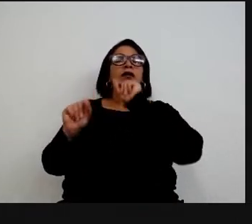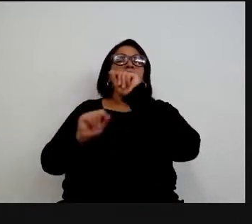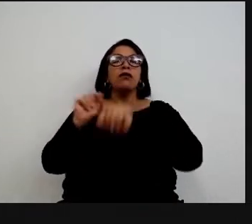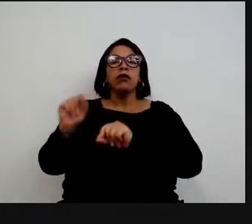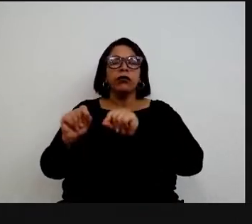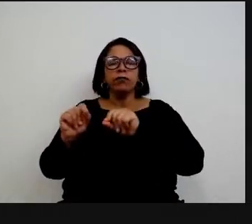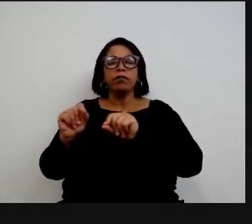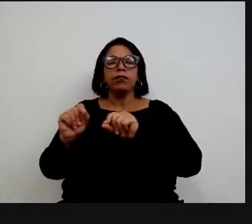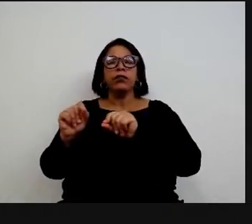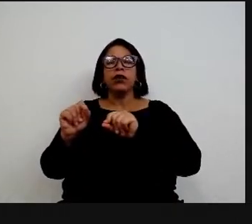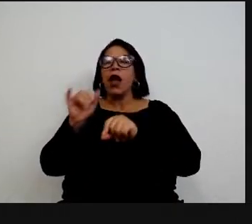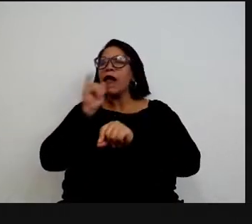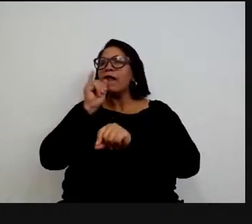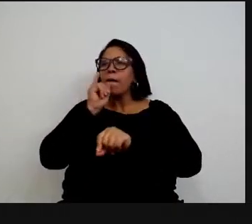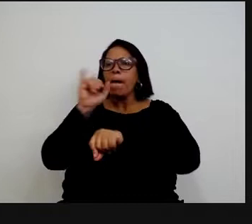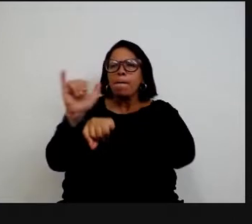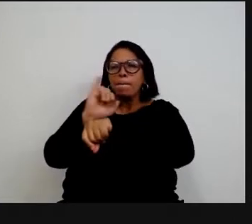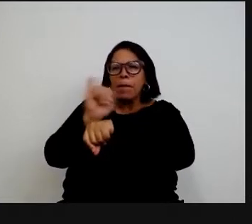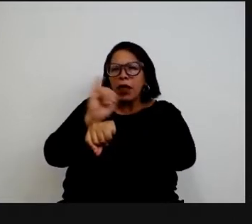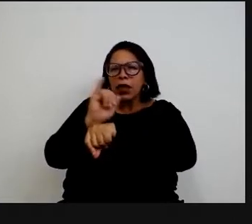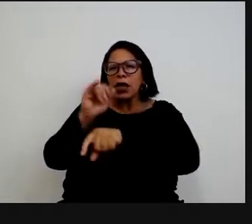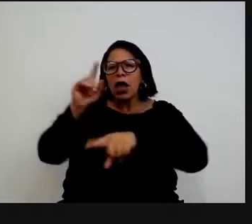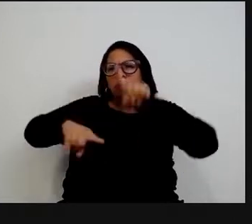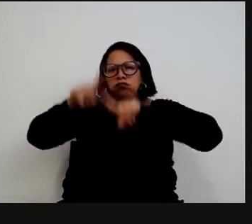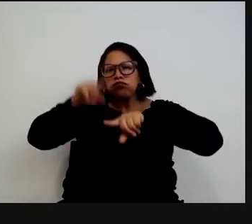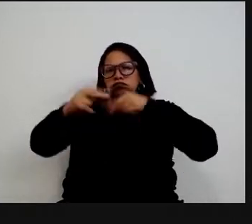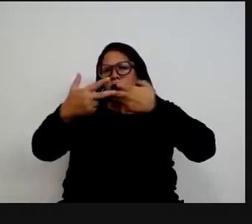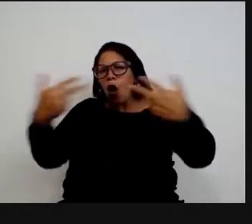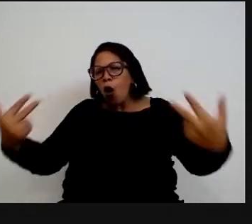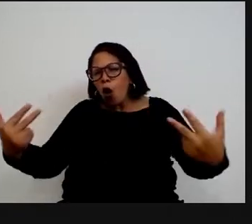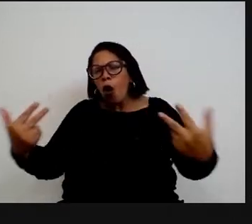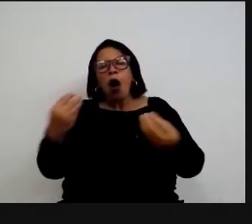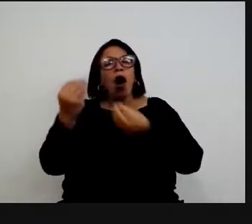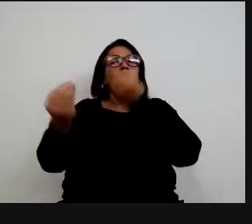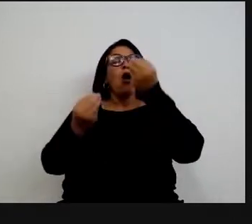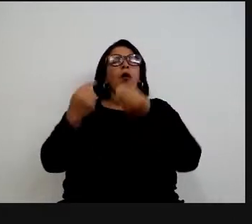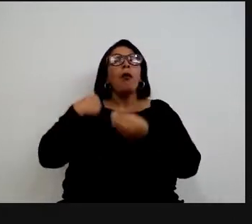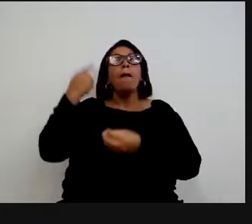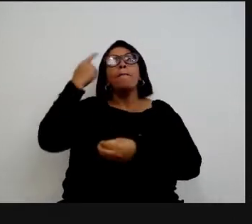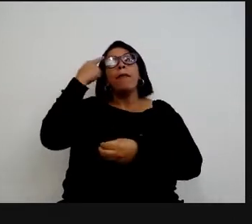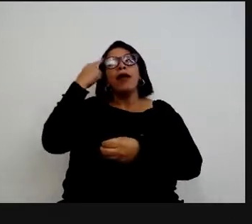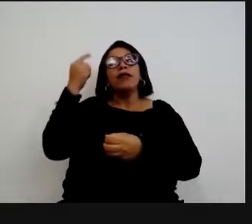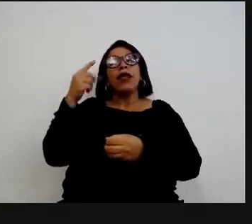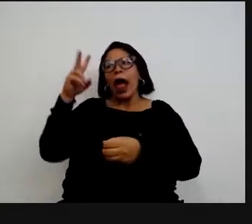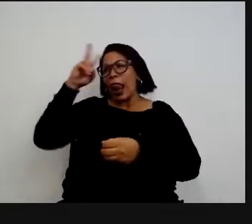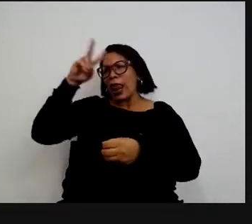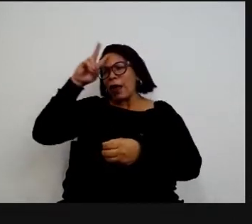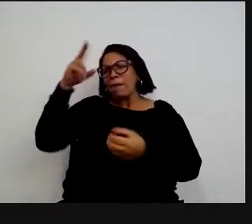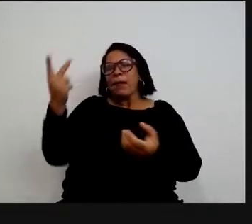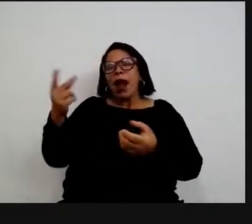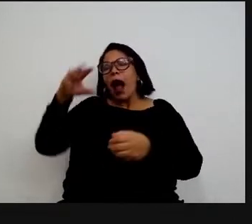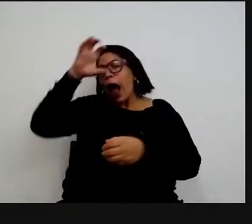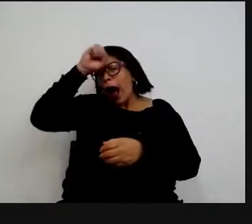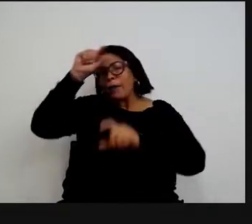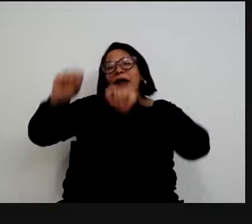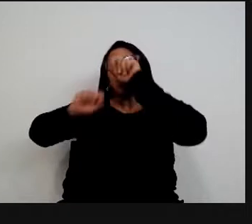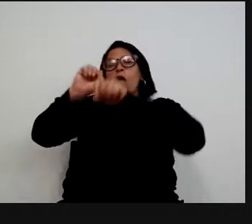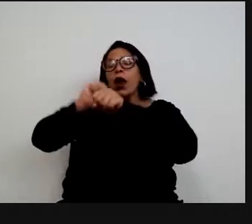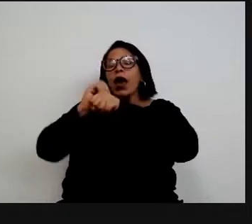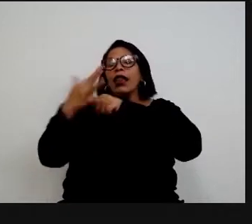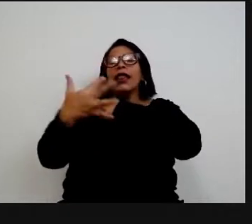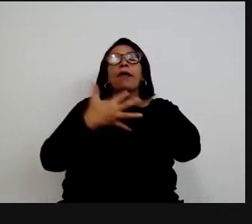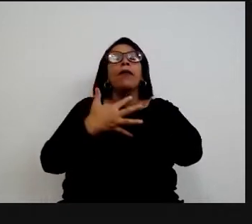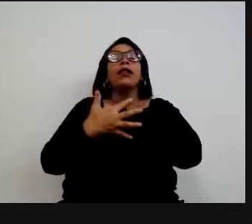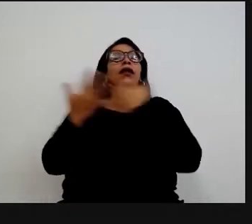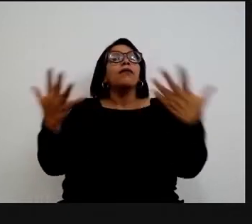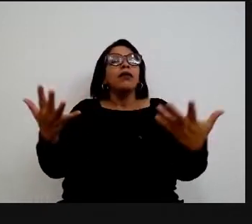questão ferramental, o que a gente pode esperar desse legado aí da pandemia? Obrigado, bom